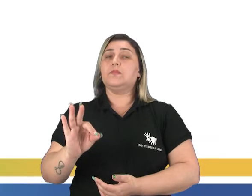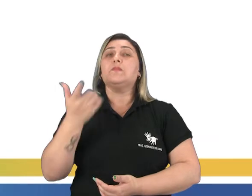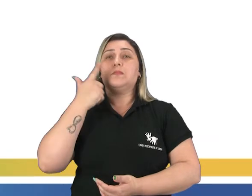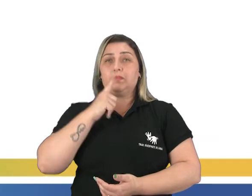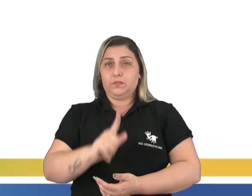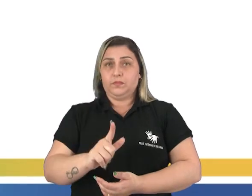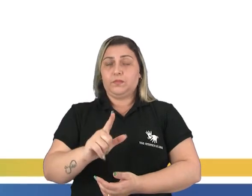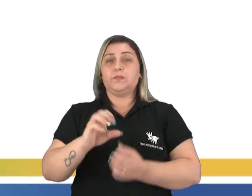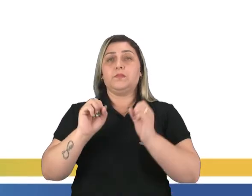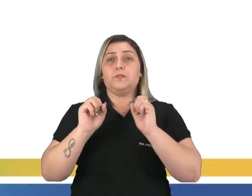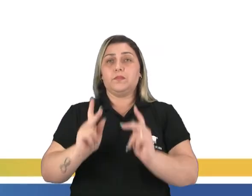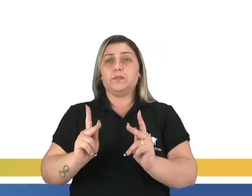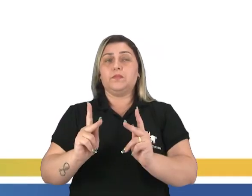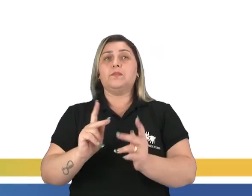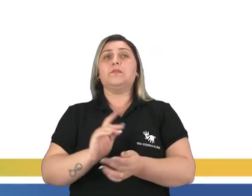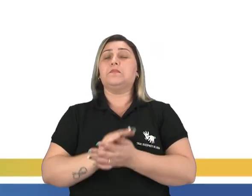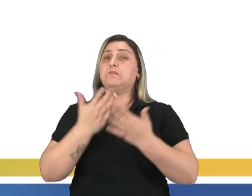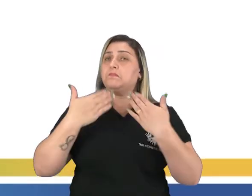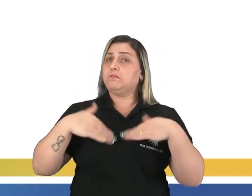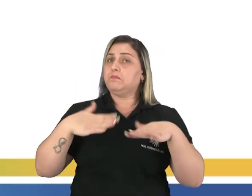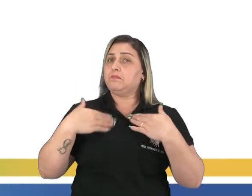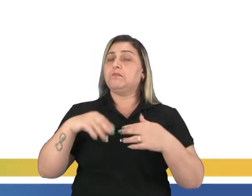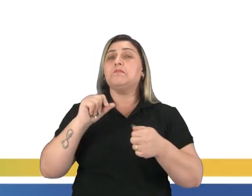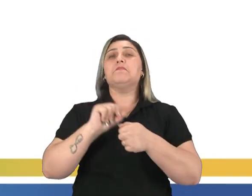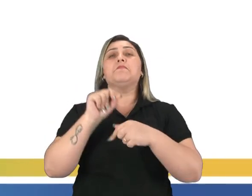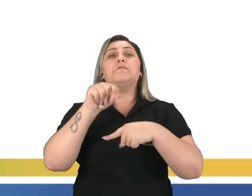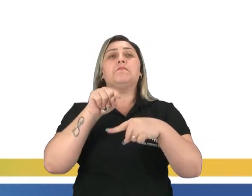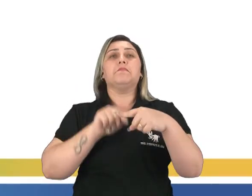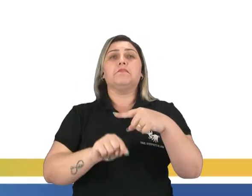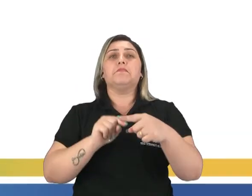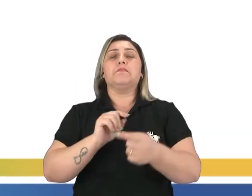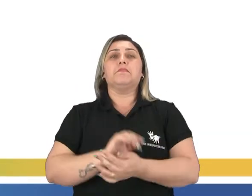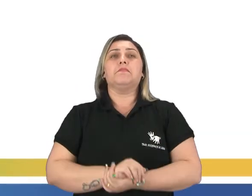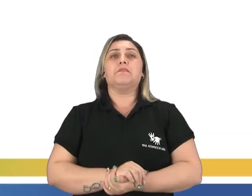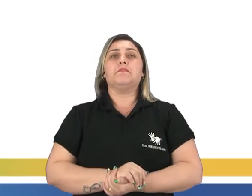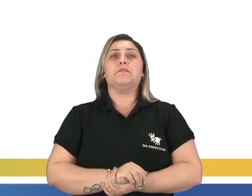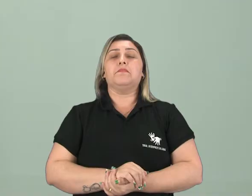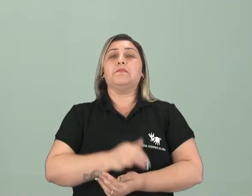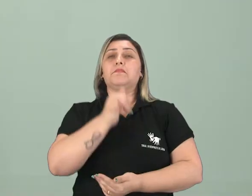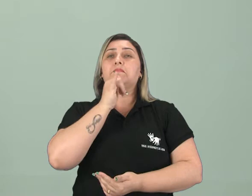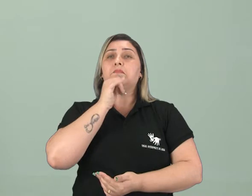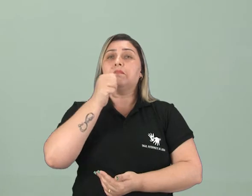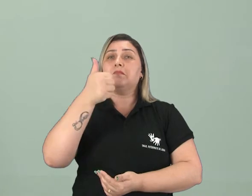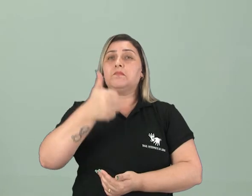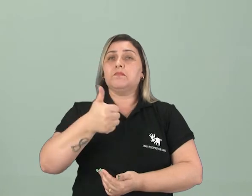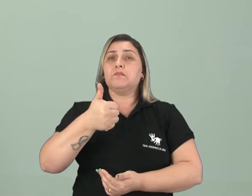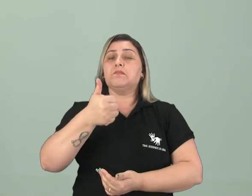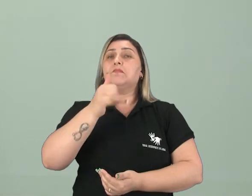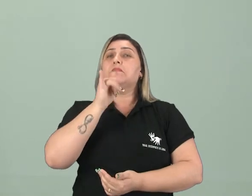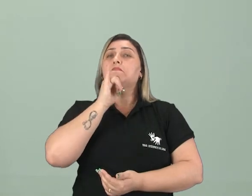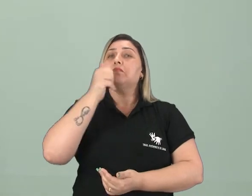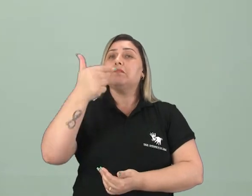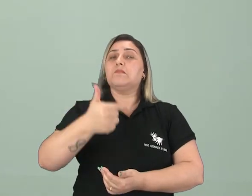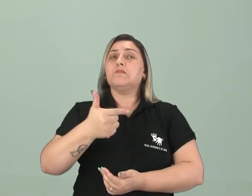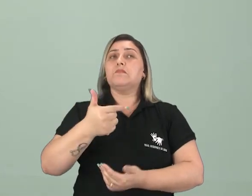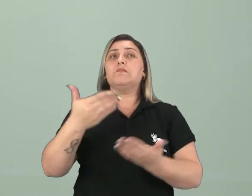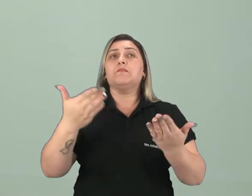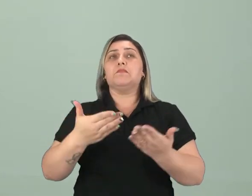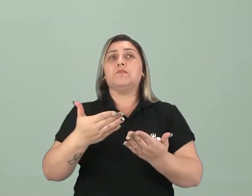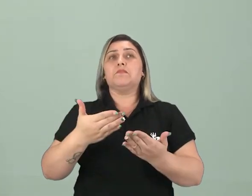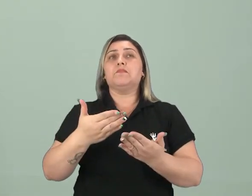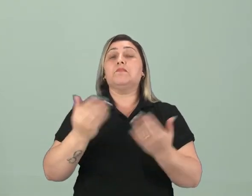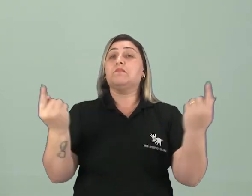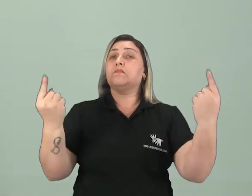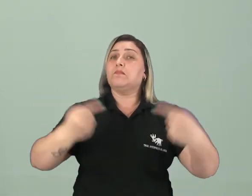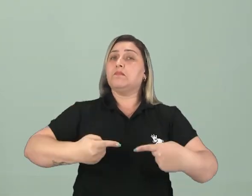ganhar. Tá ok? Bem tranquilo, né, gente? Fazendo essa divisão. Então, fiz o exemplo número 1, fiz o exemplo número 2. Vamos